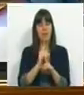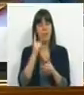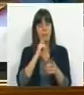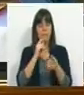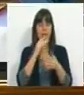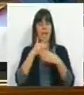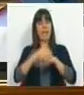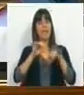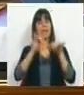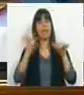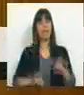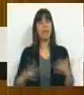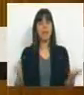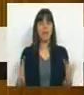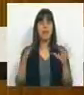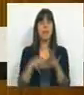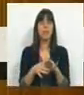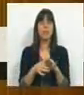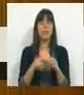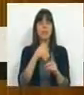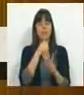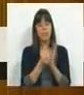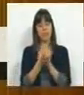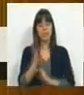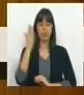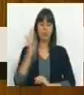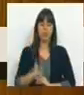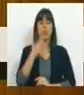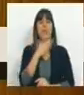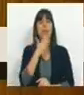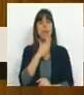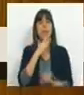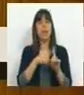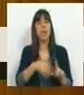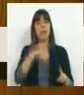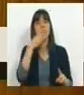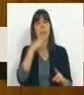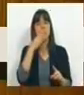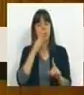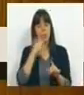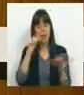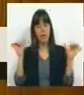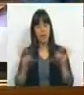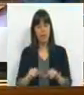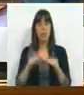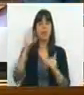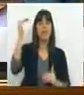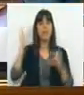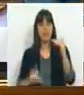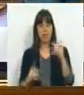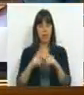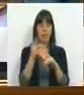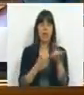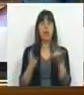numa intervenção, que se trata de uma medida justa e razoável, explicada pelo agravamento das desigualdades e